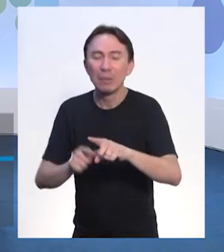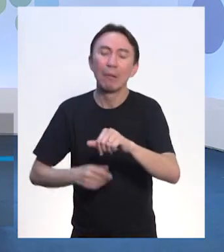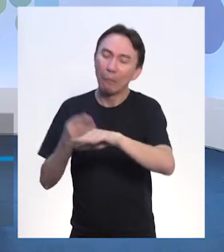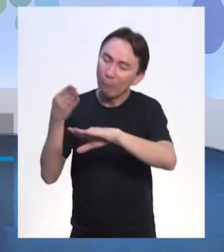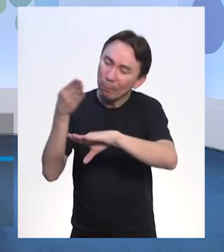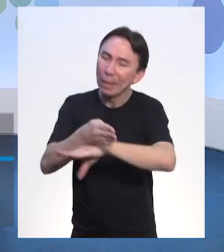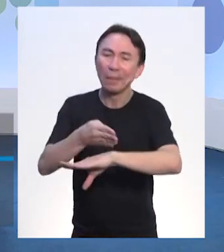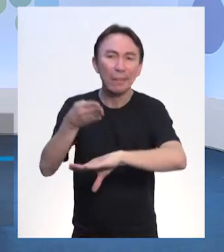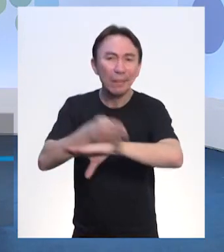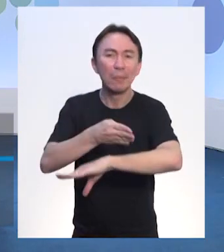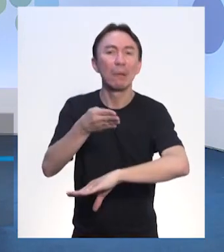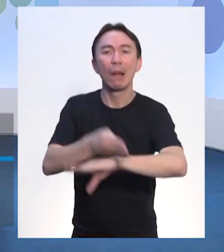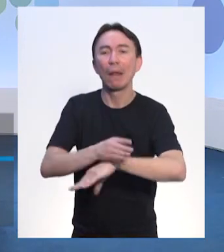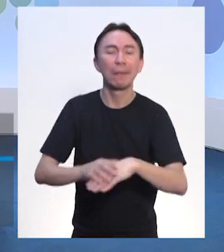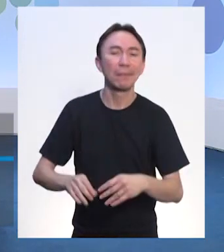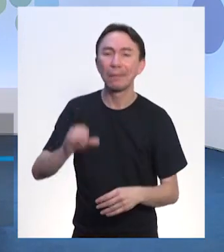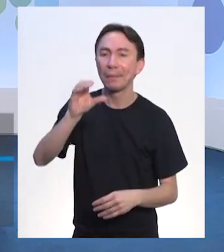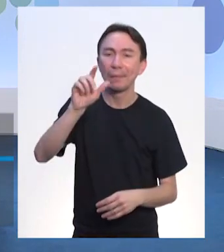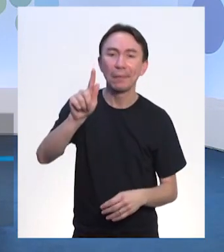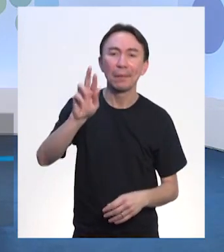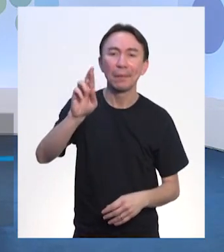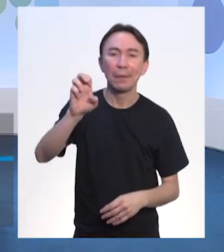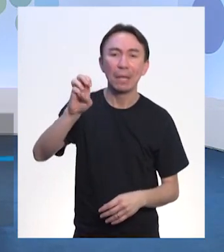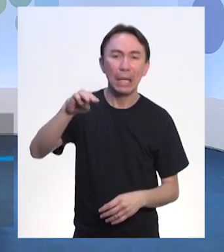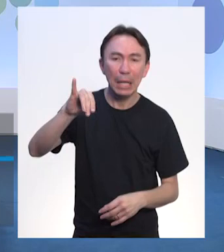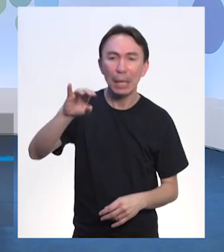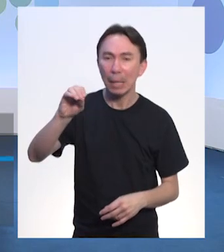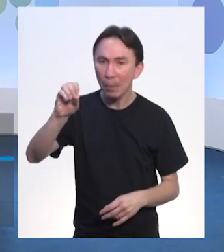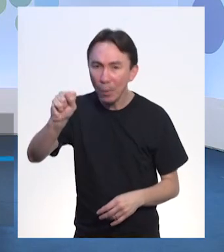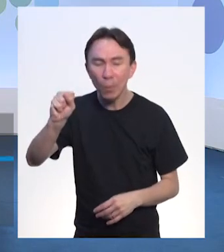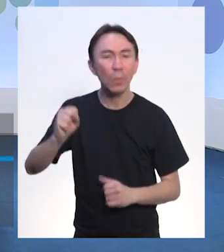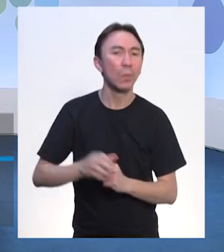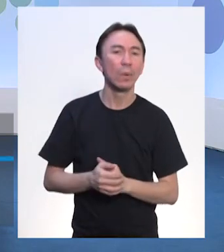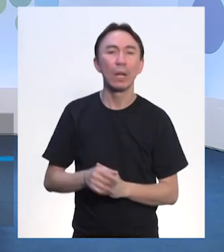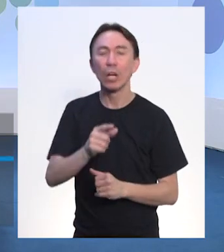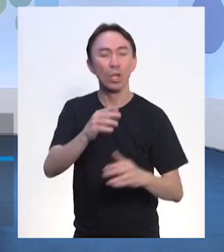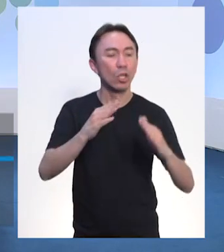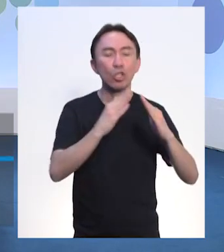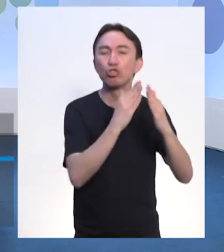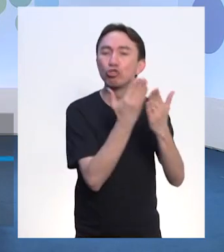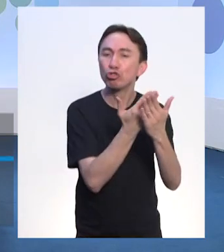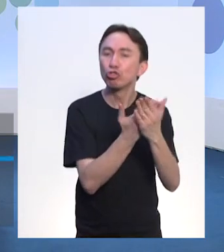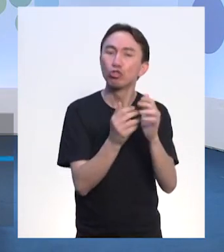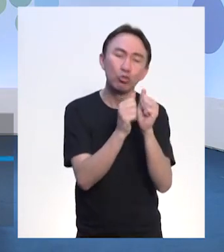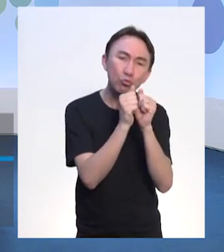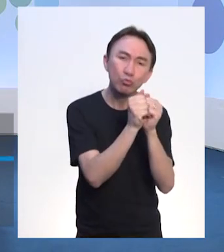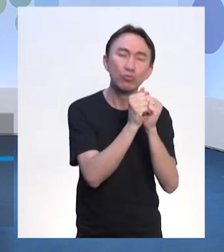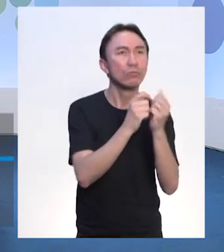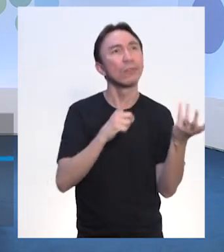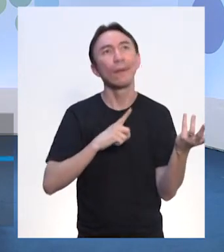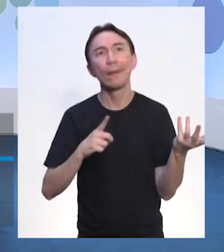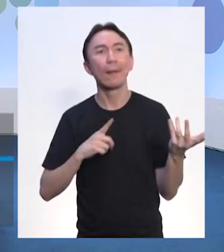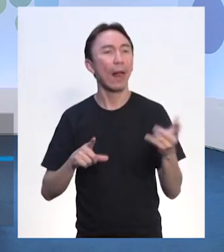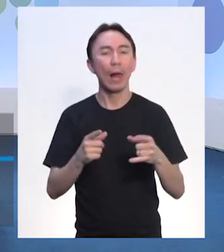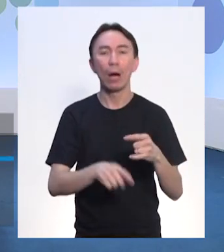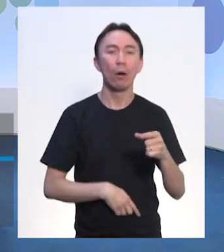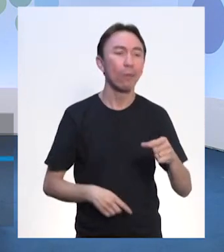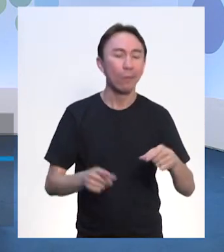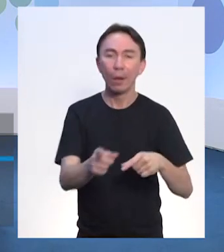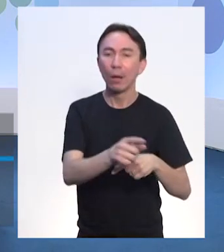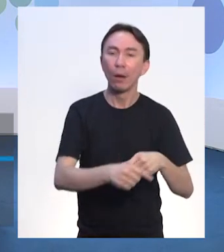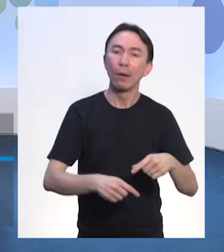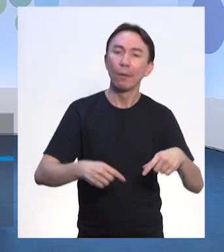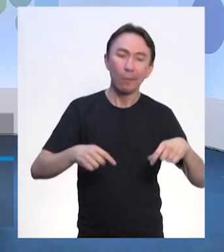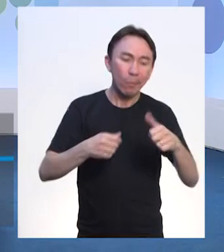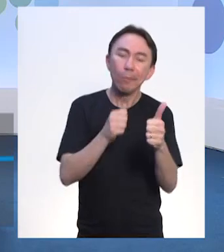essas questões, até para, juntos com a escola, de repente do lado da escola tem um campo que a gente pode